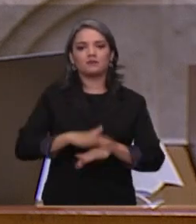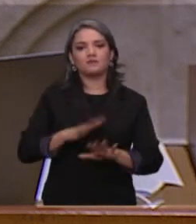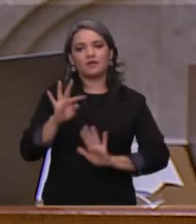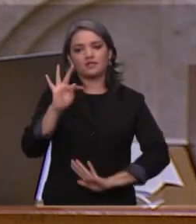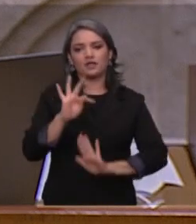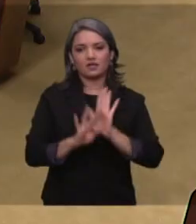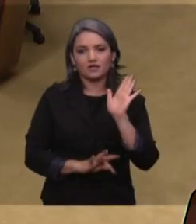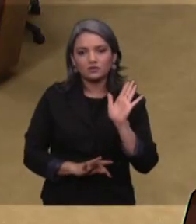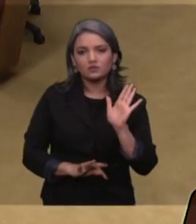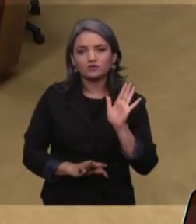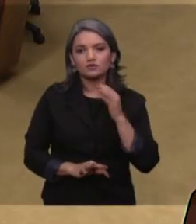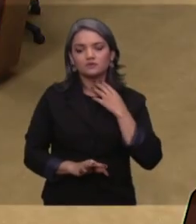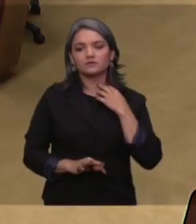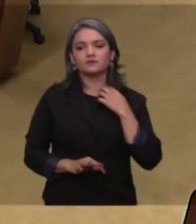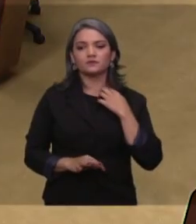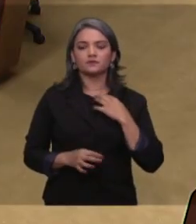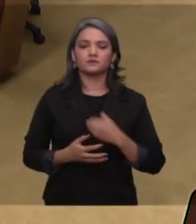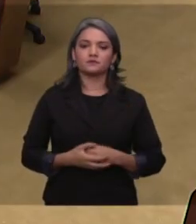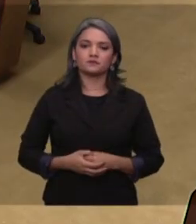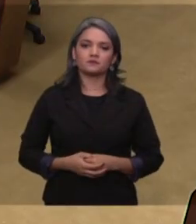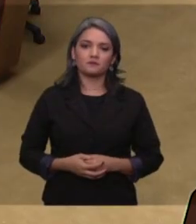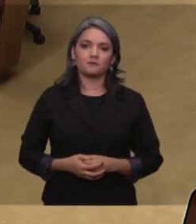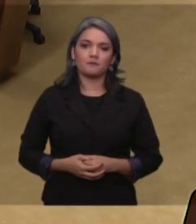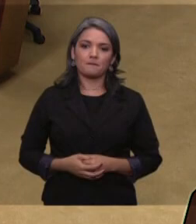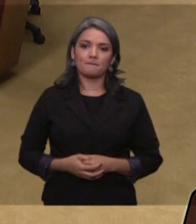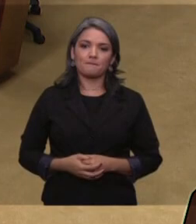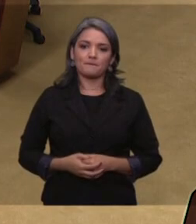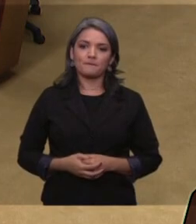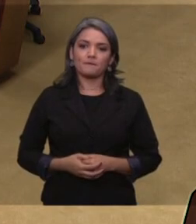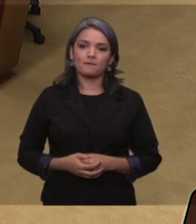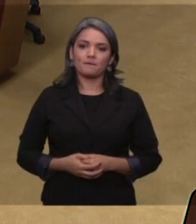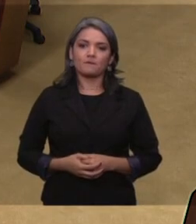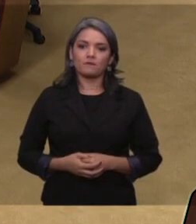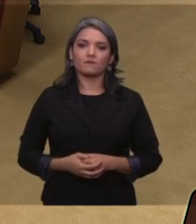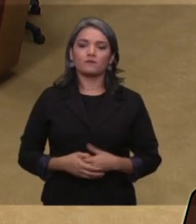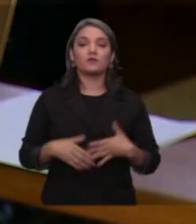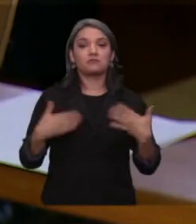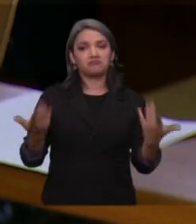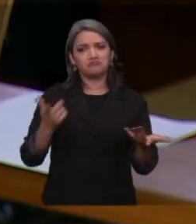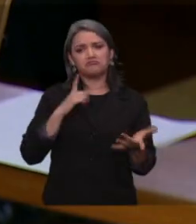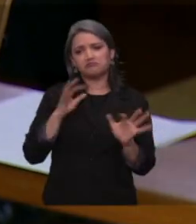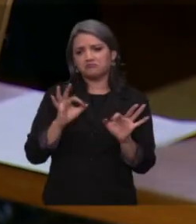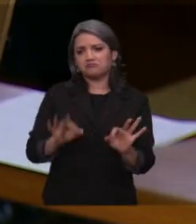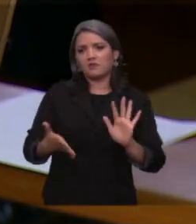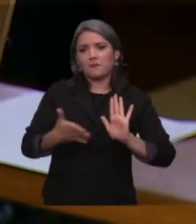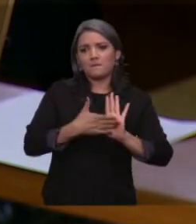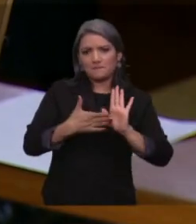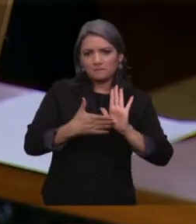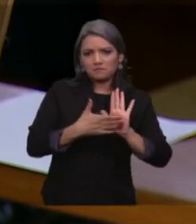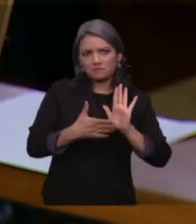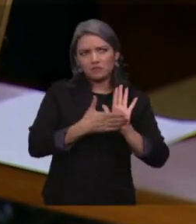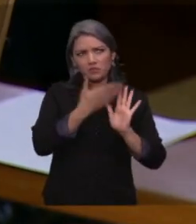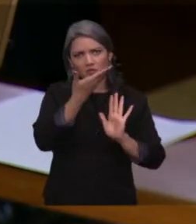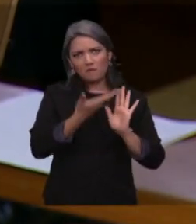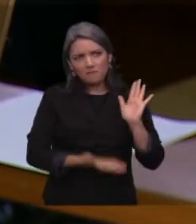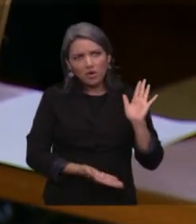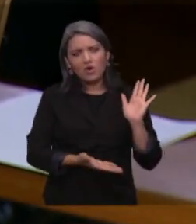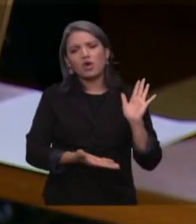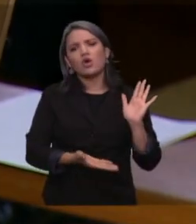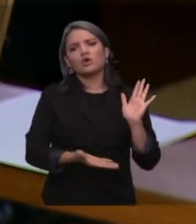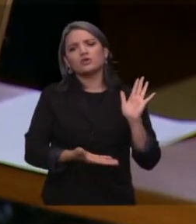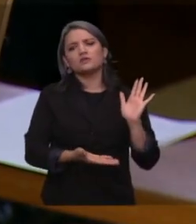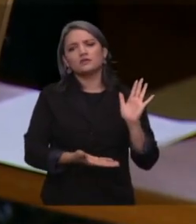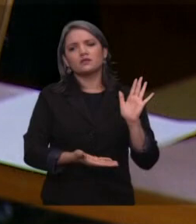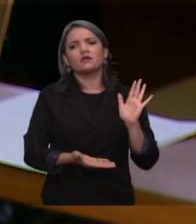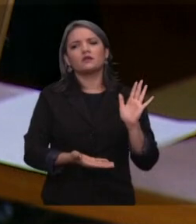excelência, o ministro Fux. Não, eu entendo que a proposta da vossa excelência realmente ela está de acordo com meus itens 1 e